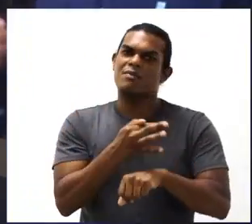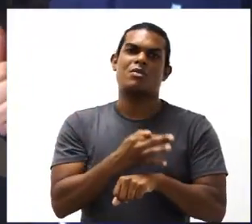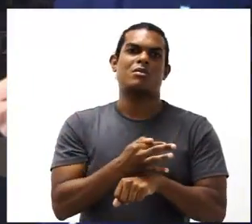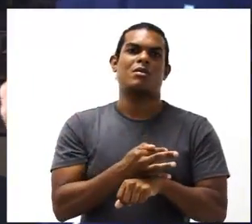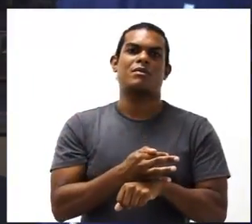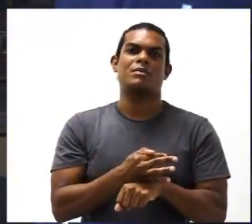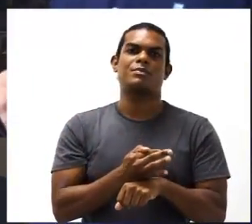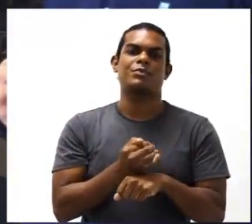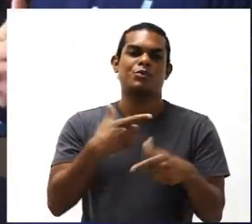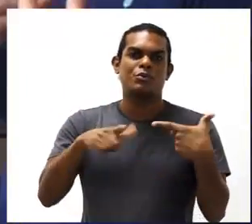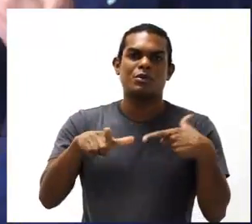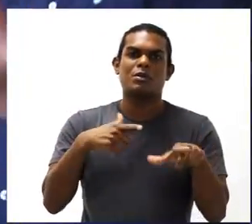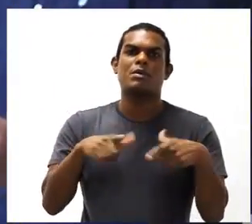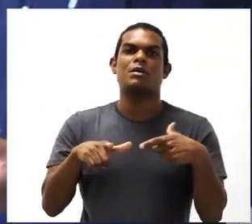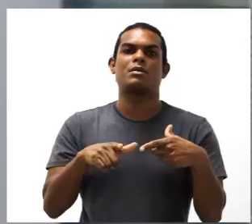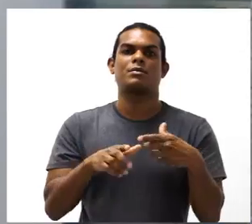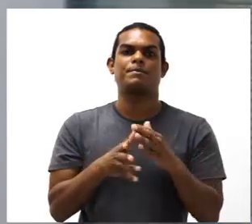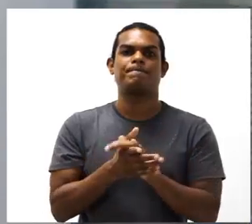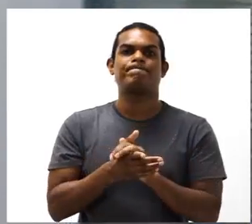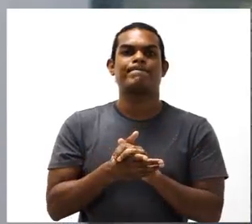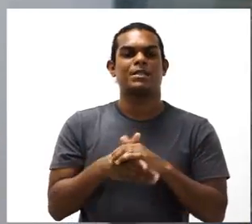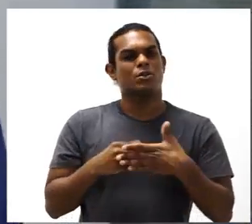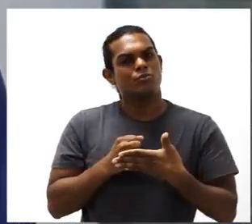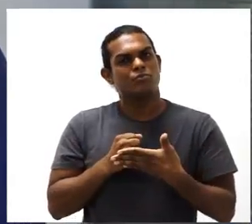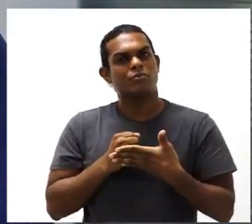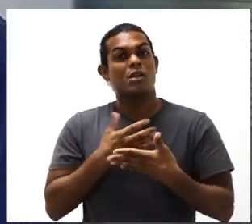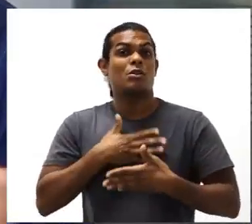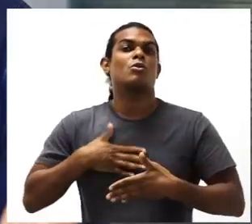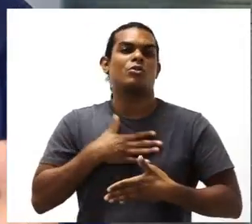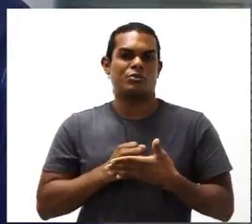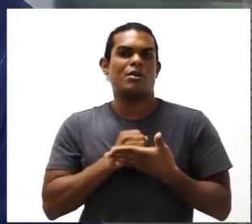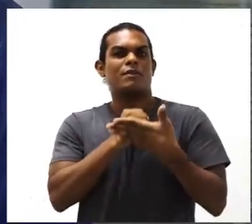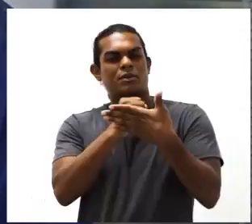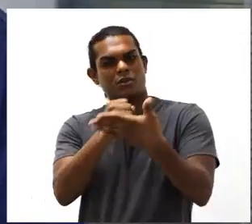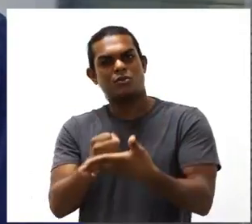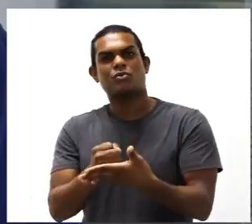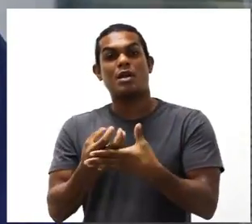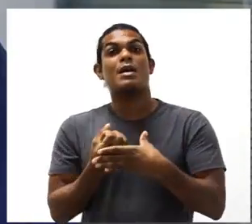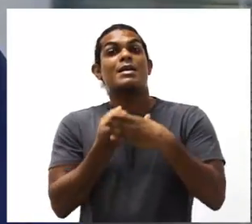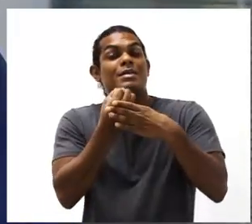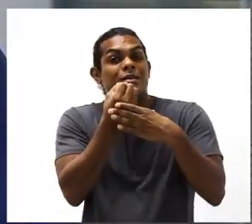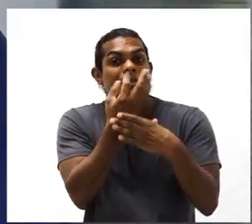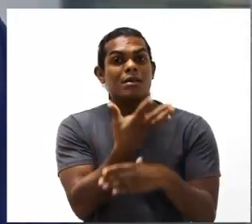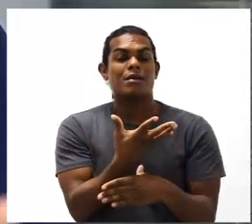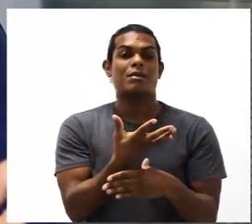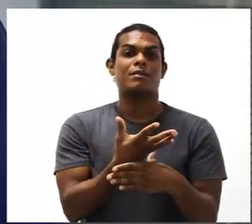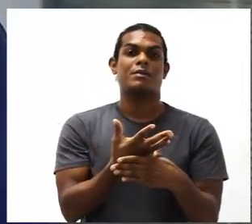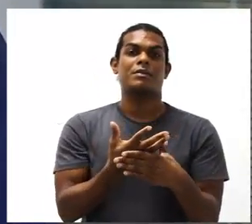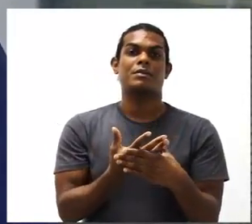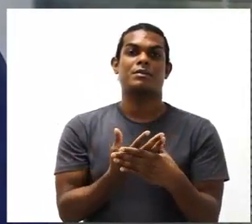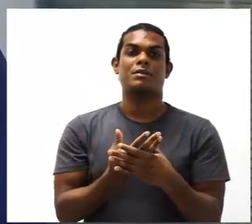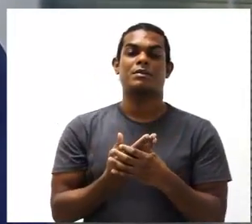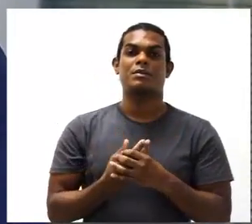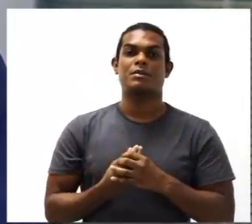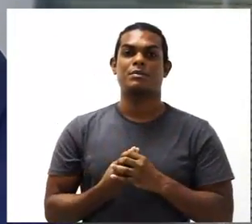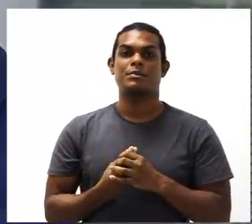desafio grande hoje com competência, conhecimento, é inovar. Então, é extremamente